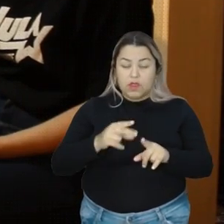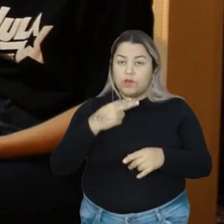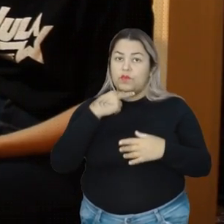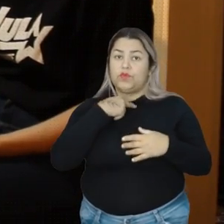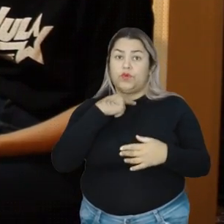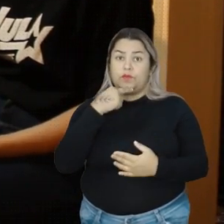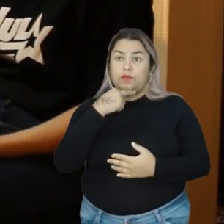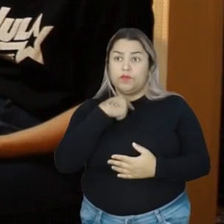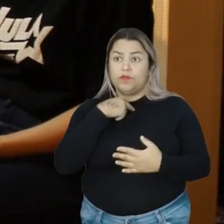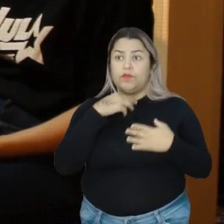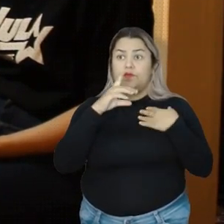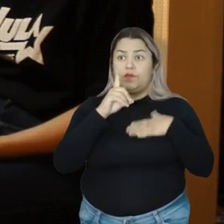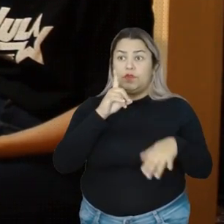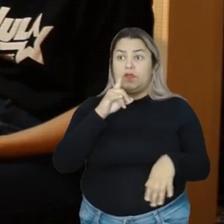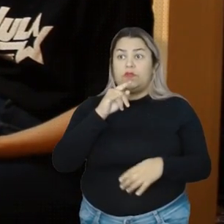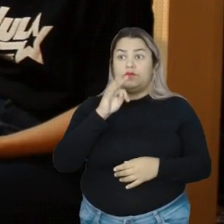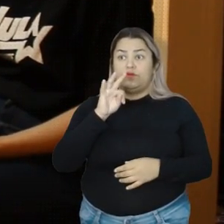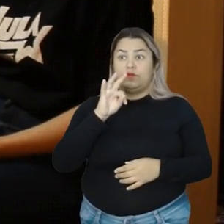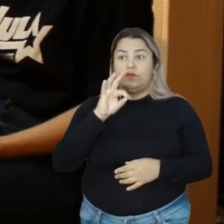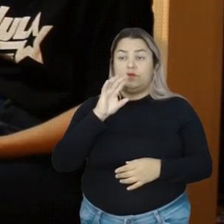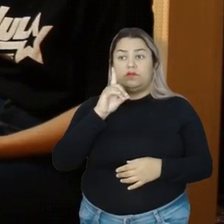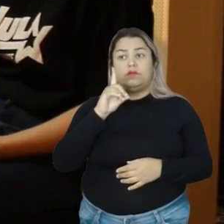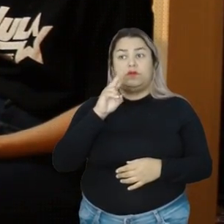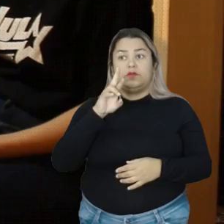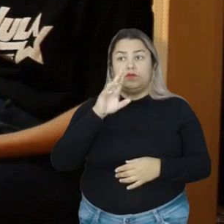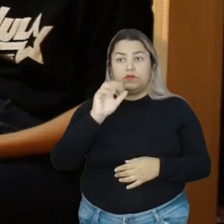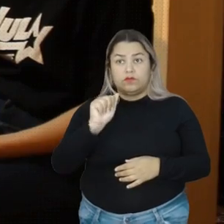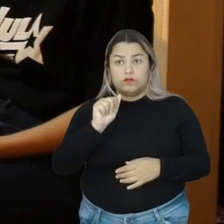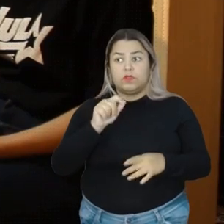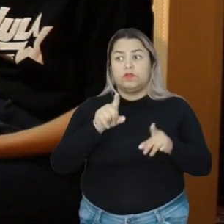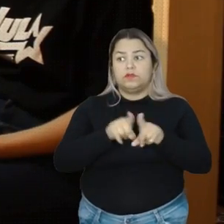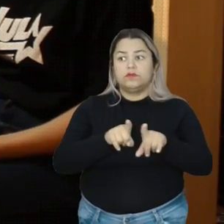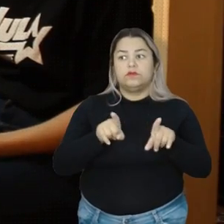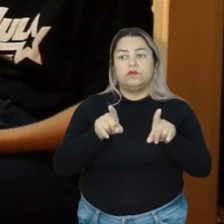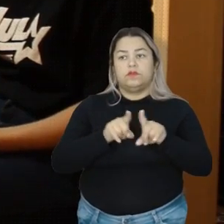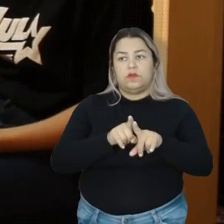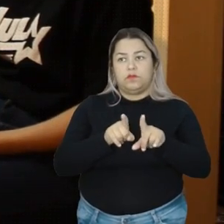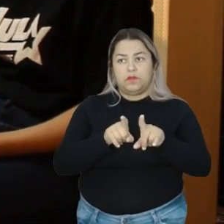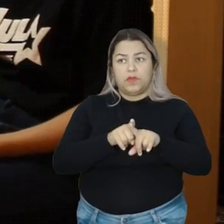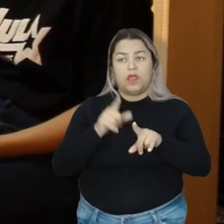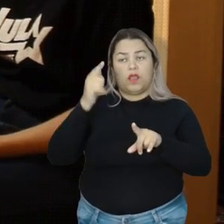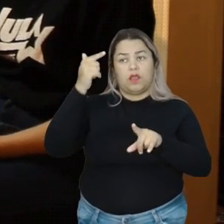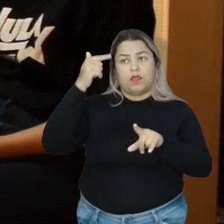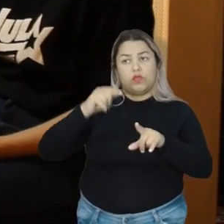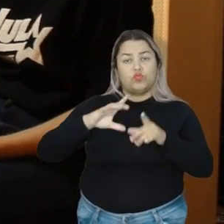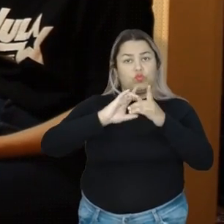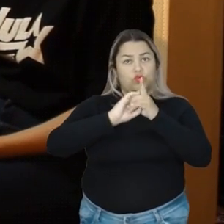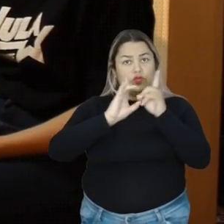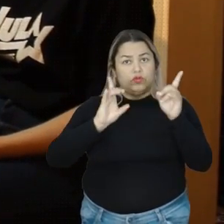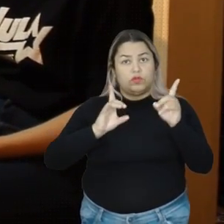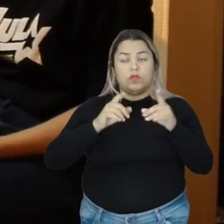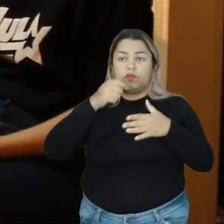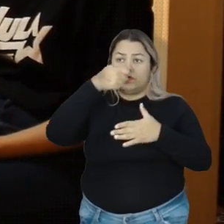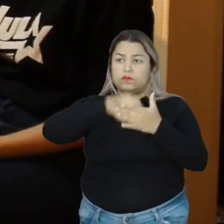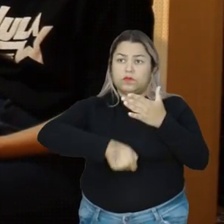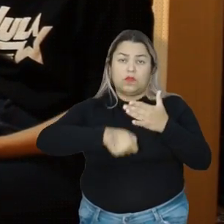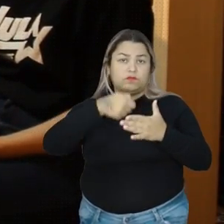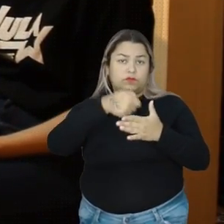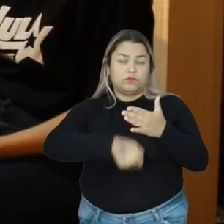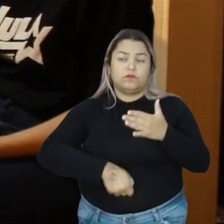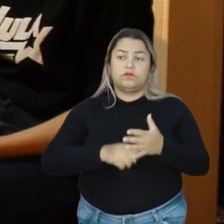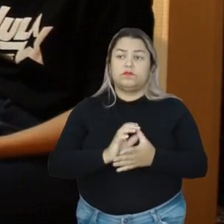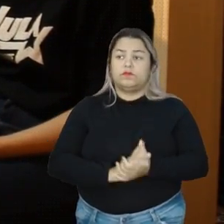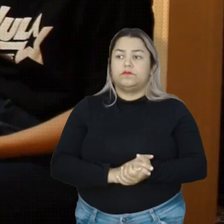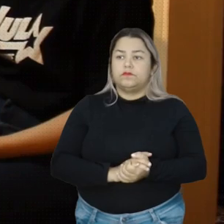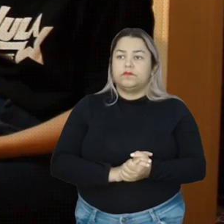Então, nós tínhamos que... também a luta democrática estava não crescendo. Né?